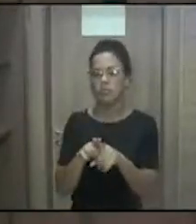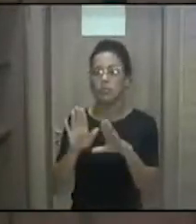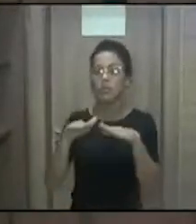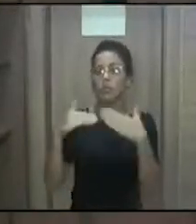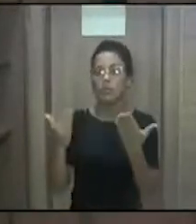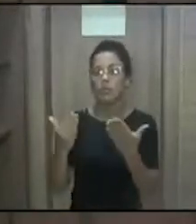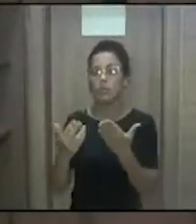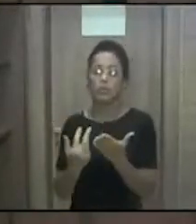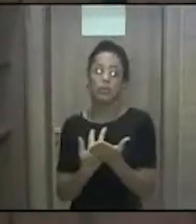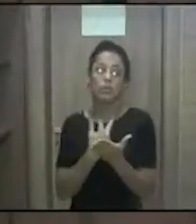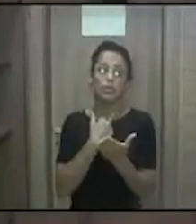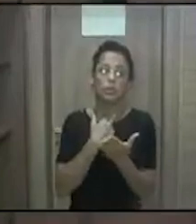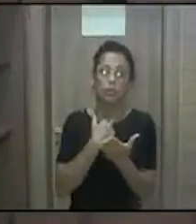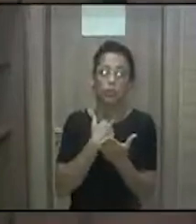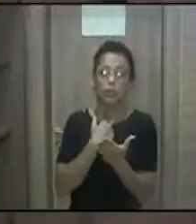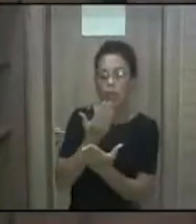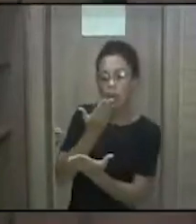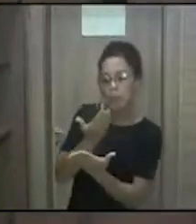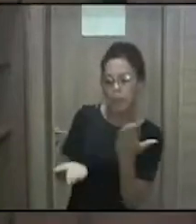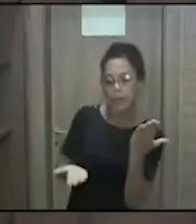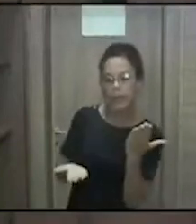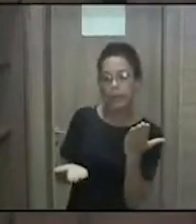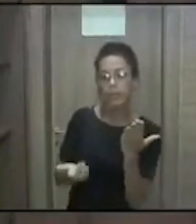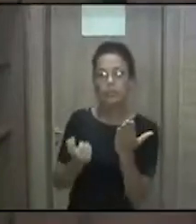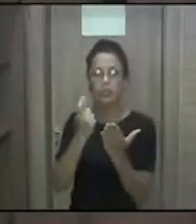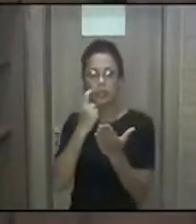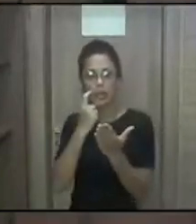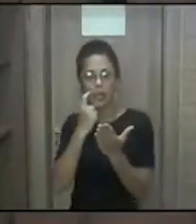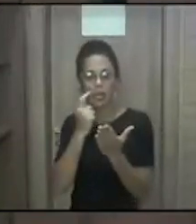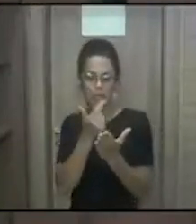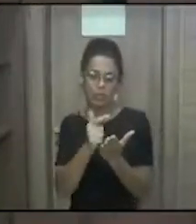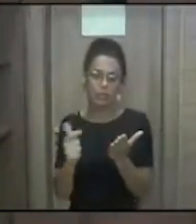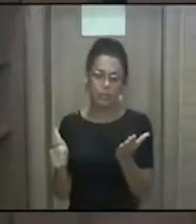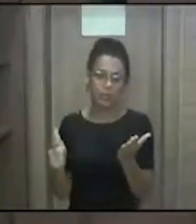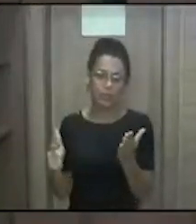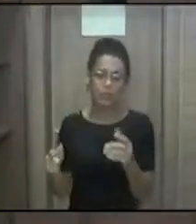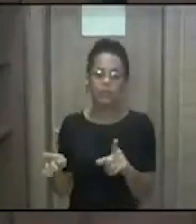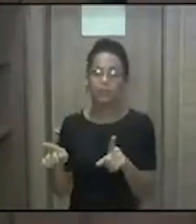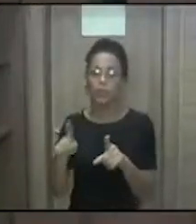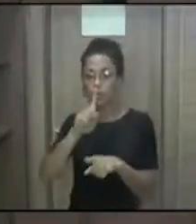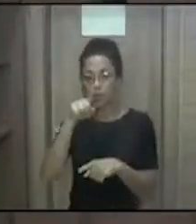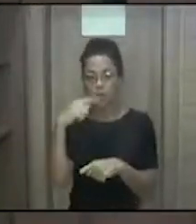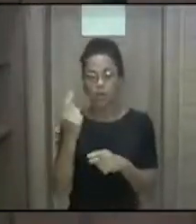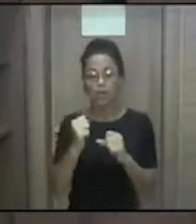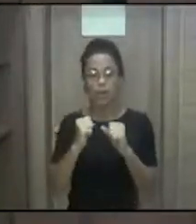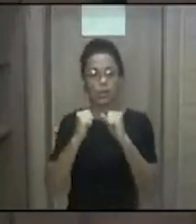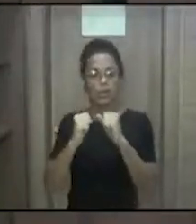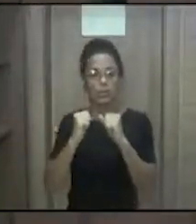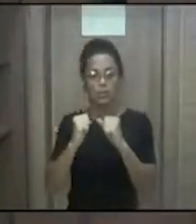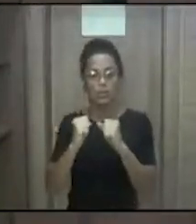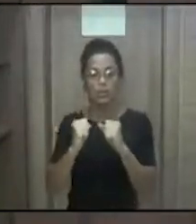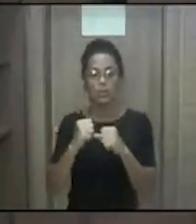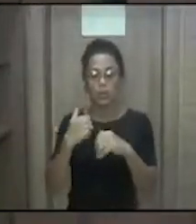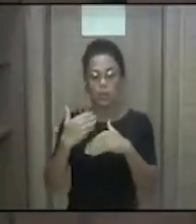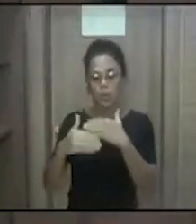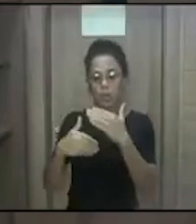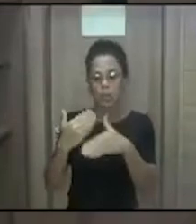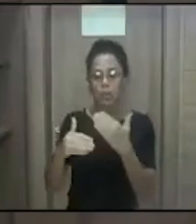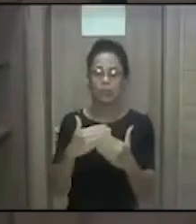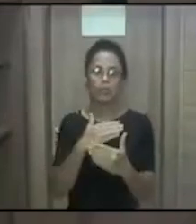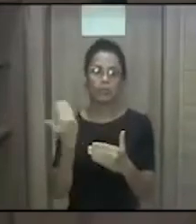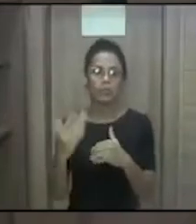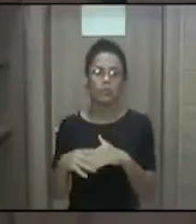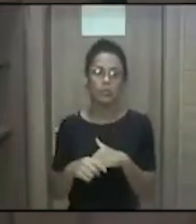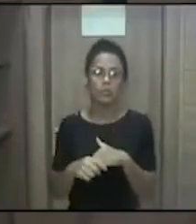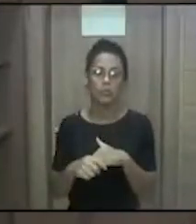não podemos naturalizar a perda dental. Todos nós aqui podemos, sim, morrer com todos os dentes. E